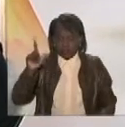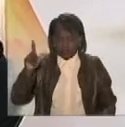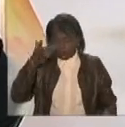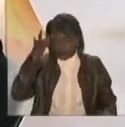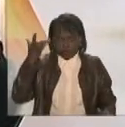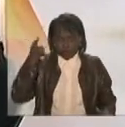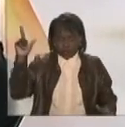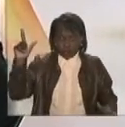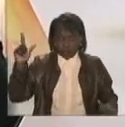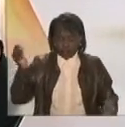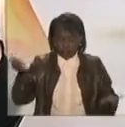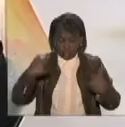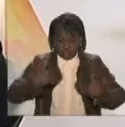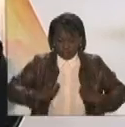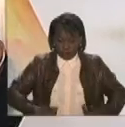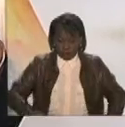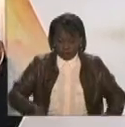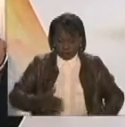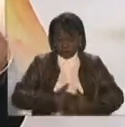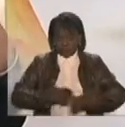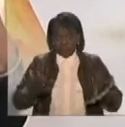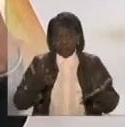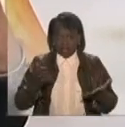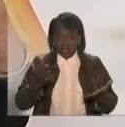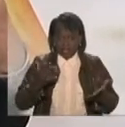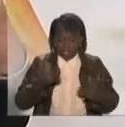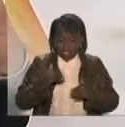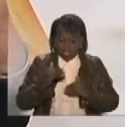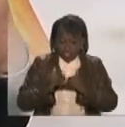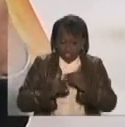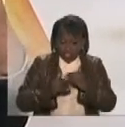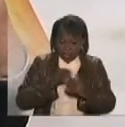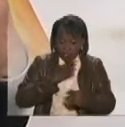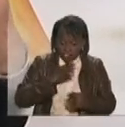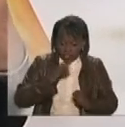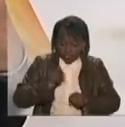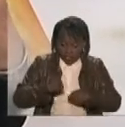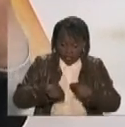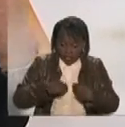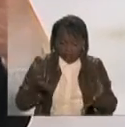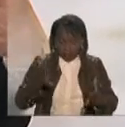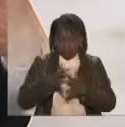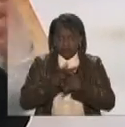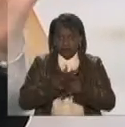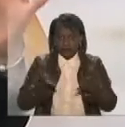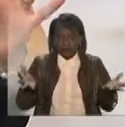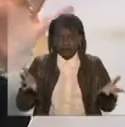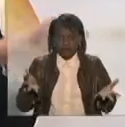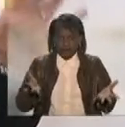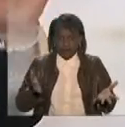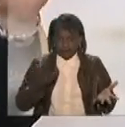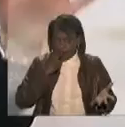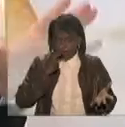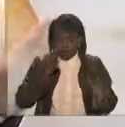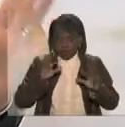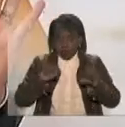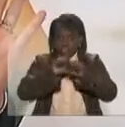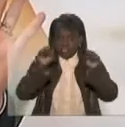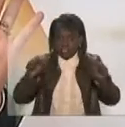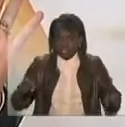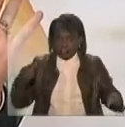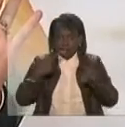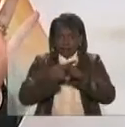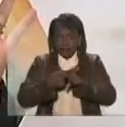por um outro ser dentro desse corpo que eu estava em processo de validação. Quer dizer, é como se a gente dissesse assim, deu um bug